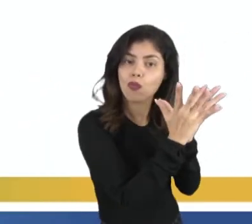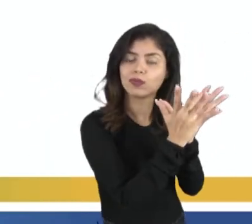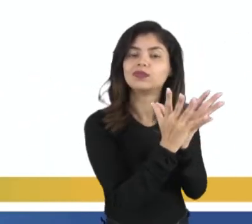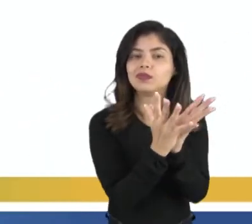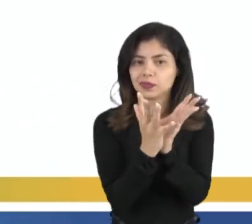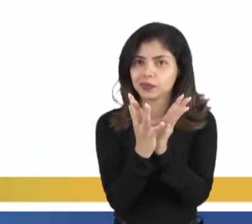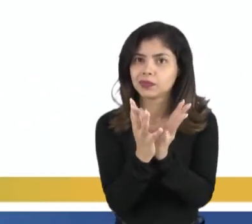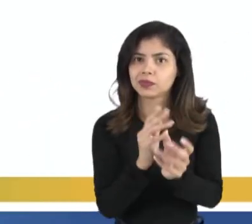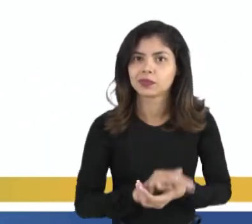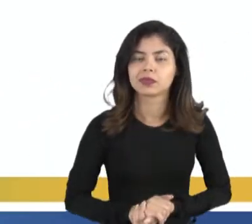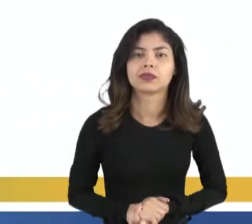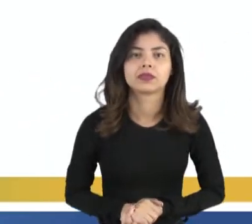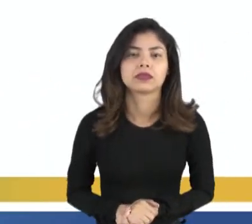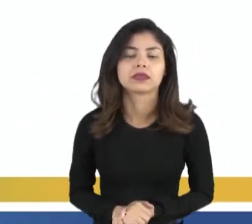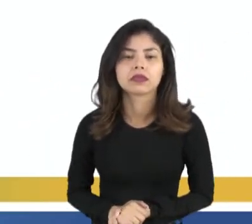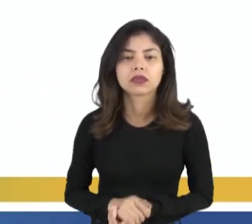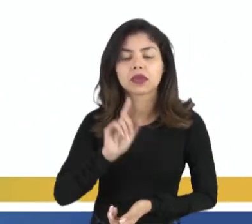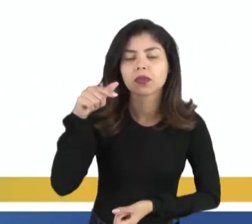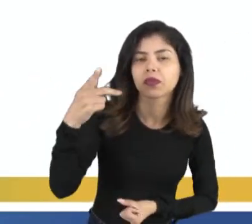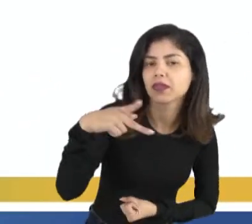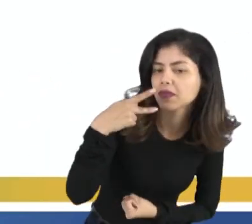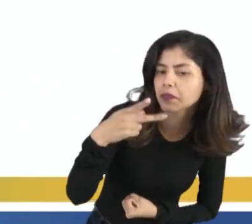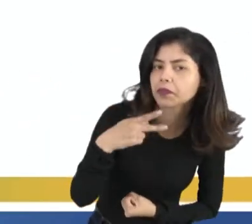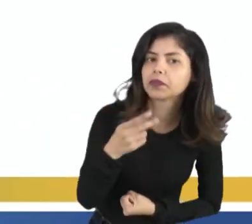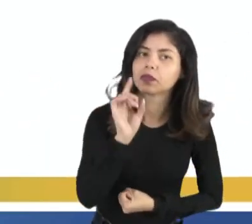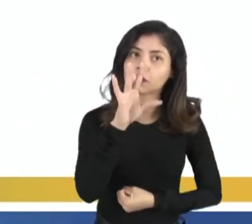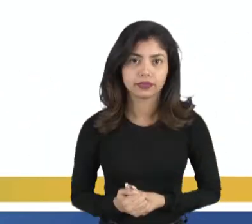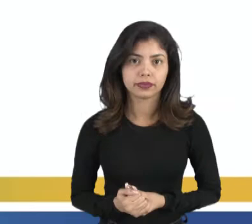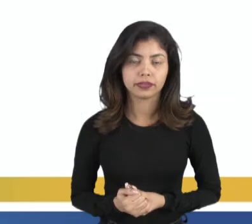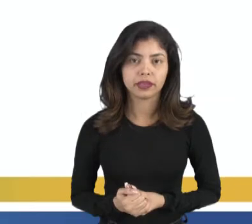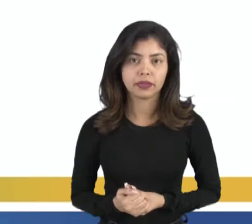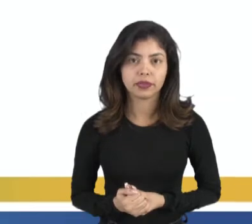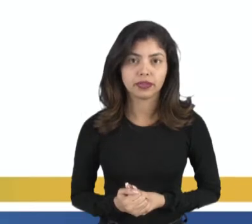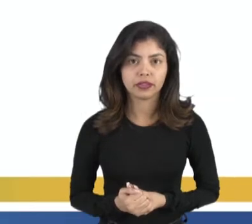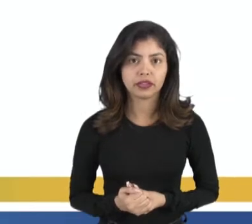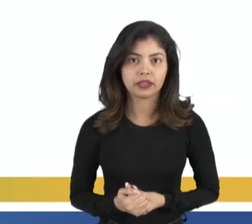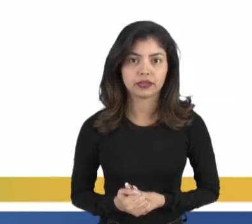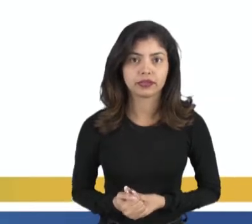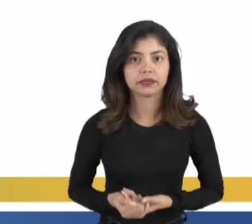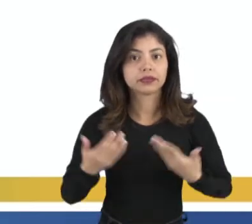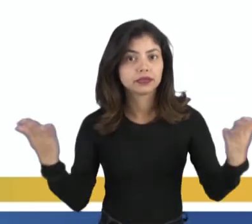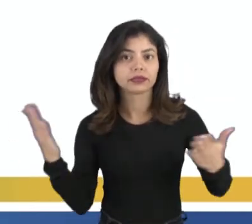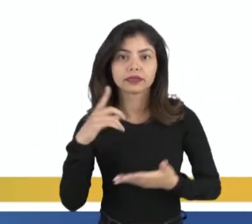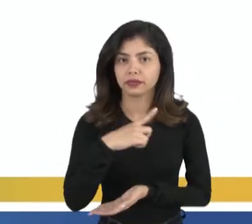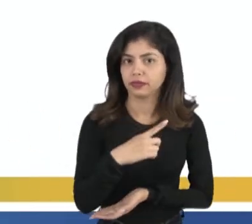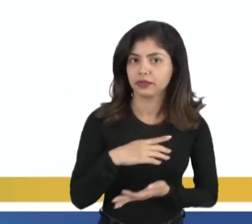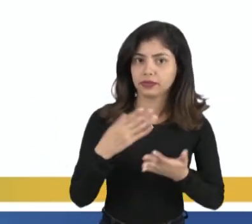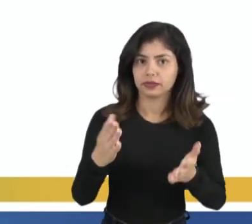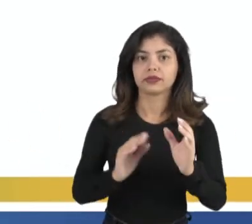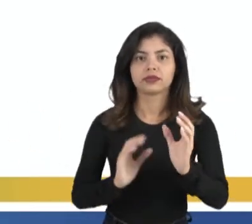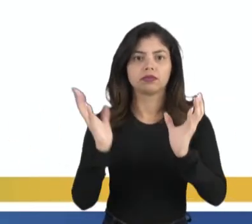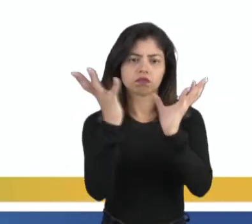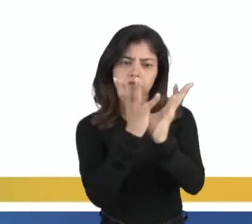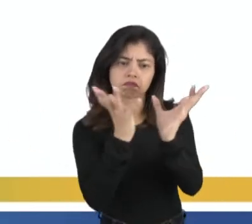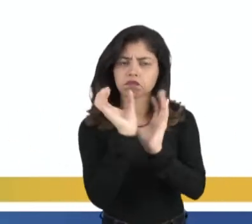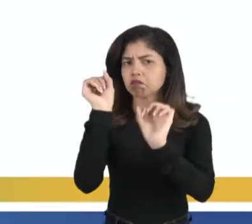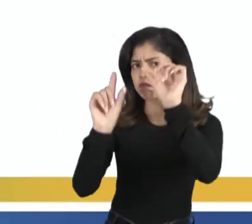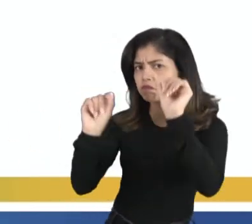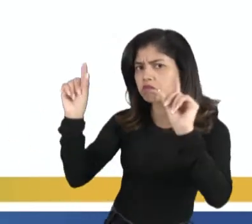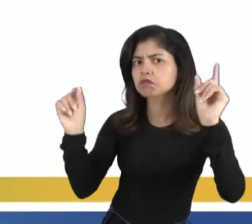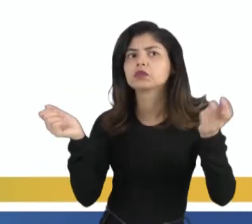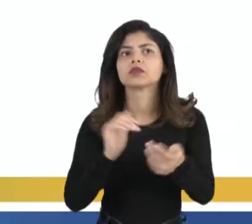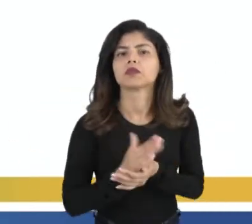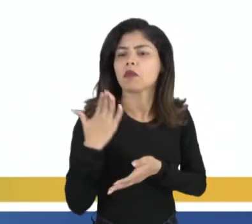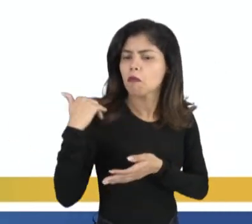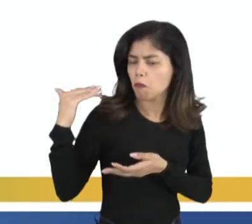sobre as três vamos ver aqui o que é uma constelação depois falar um pouquinho só das Estrelas bom então temos aí a constelação de Orion é uma